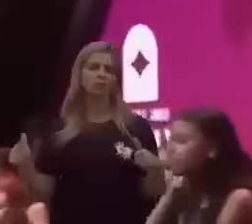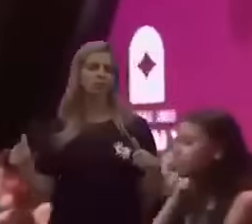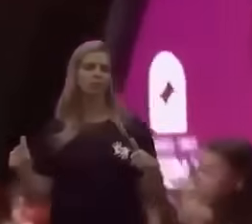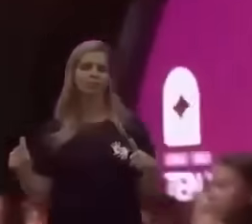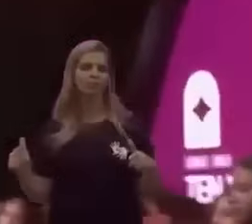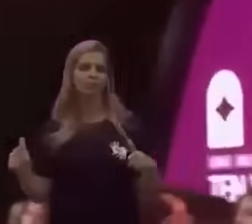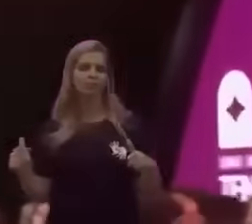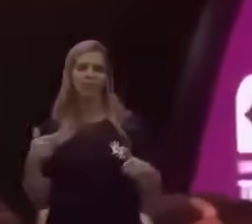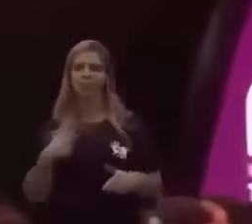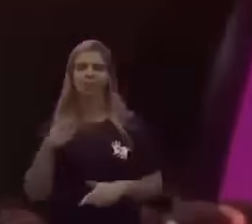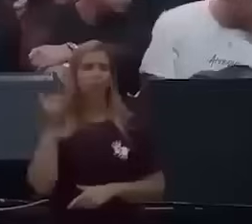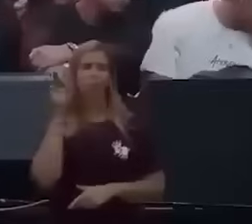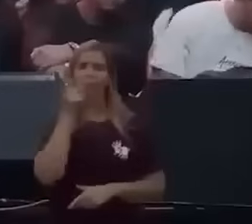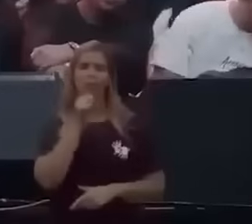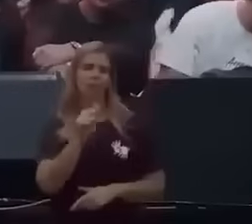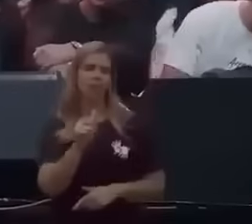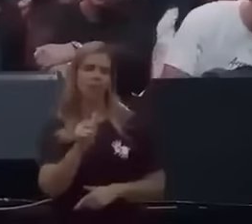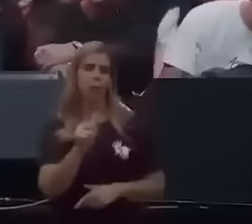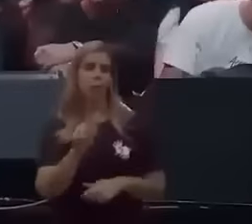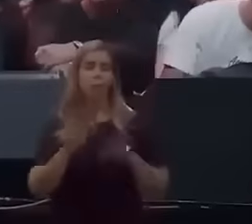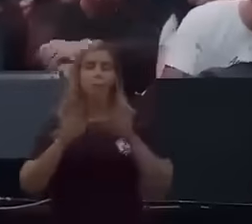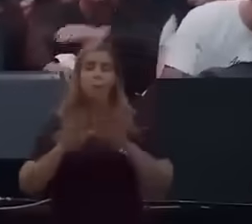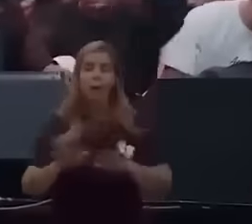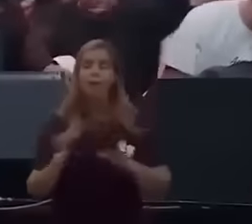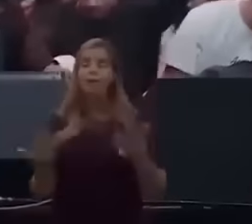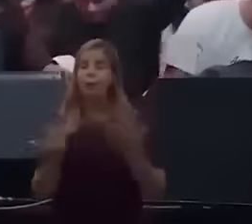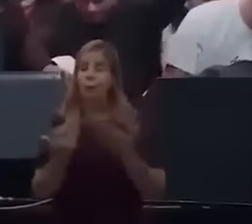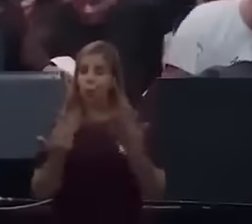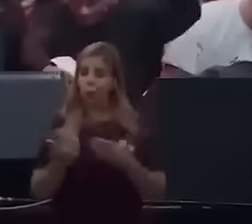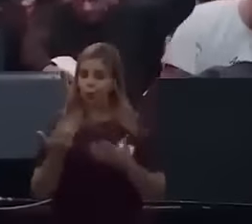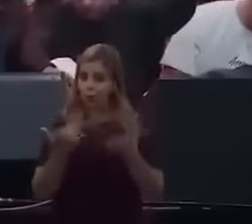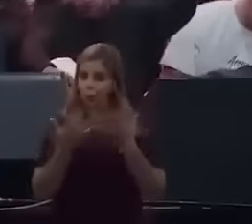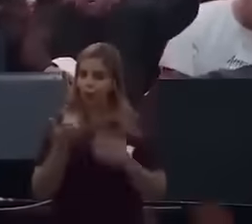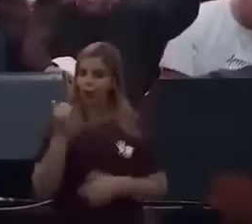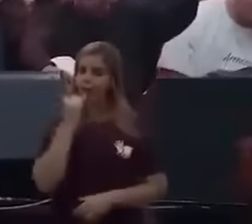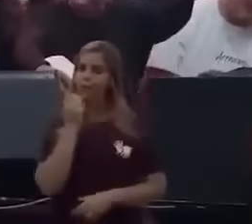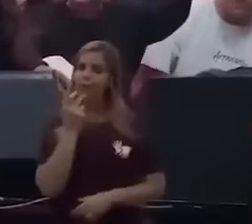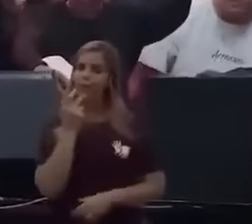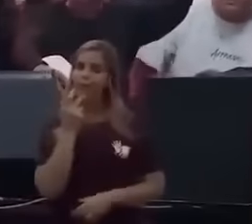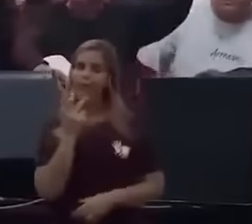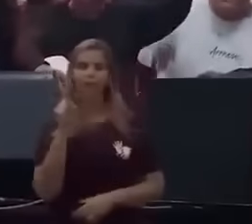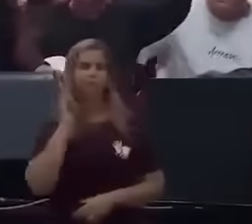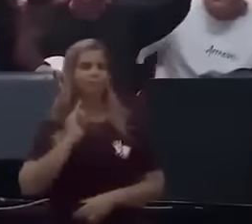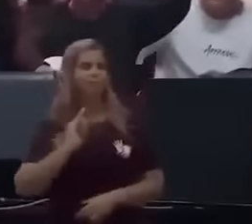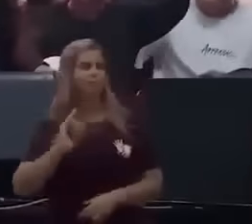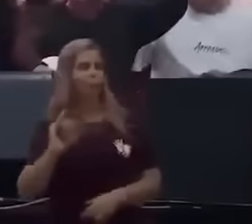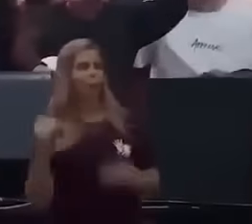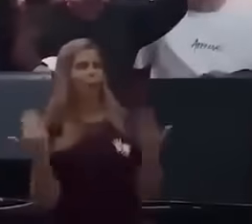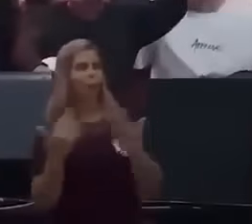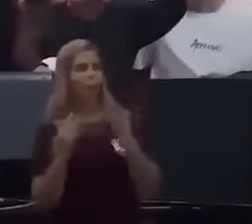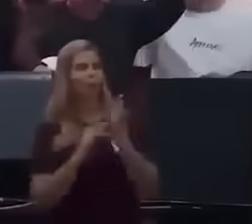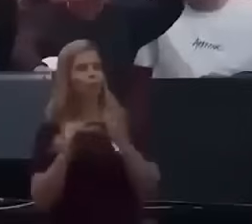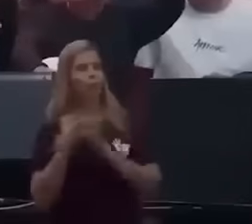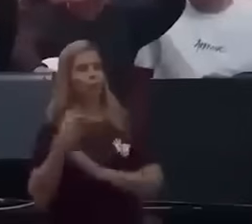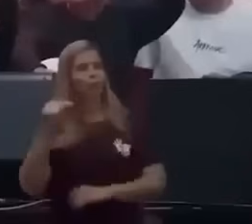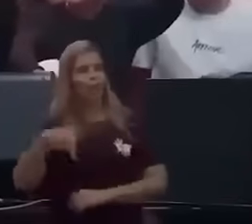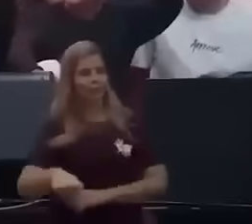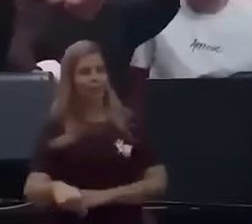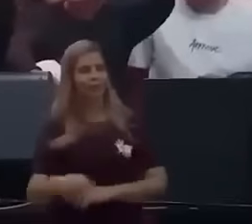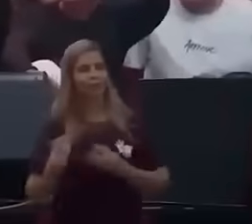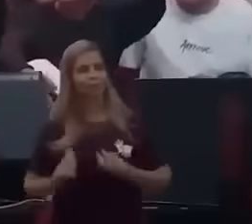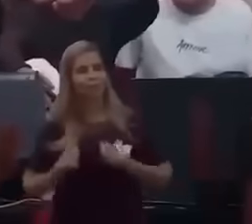E eu quero dizer para você nesta noite, que Jesus está aqui hoje, para colocar de volta, o cajado de pastor na sua